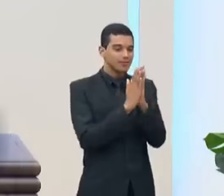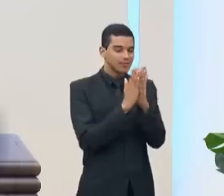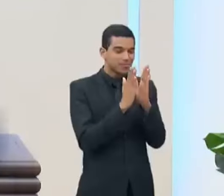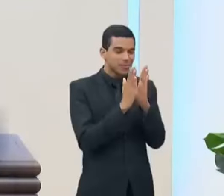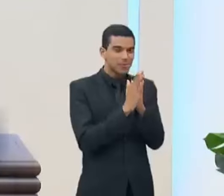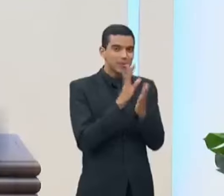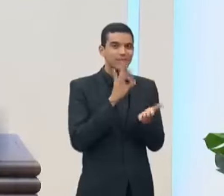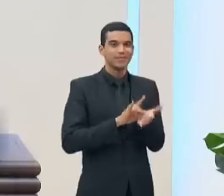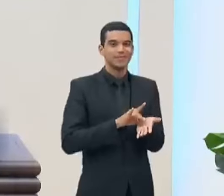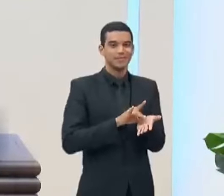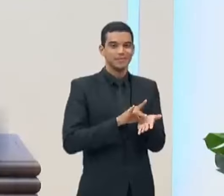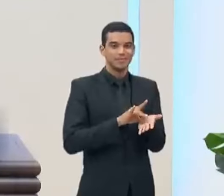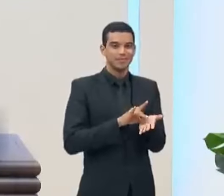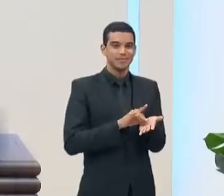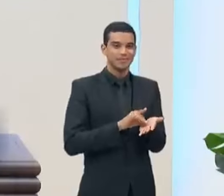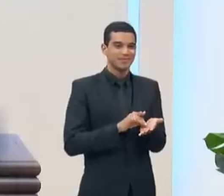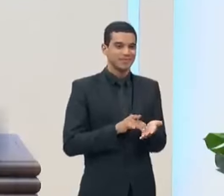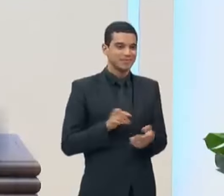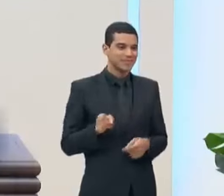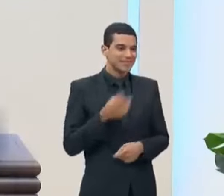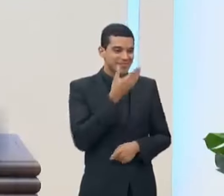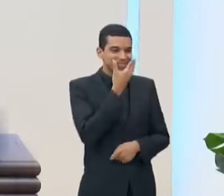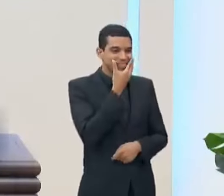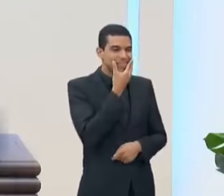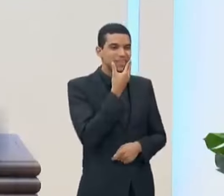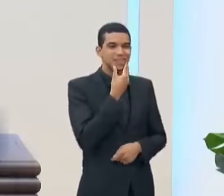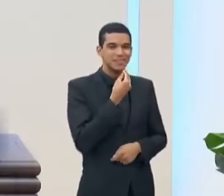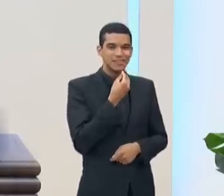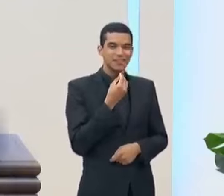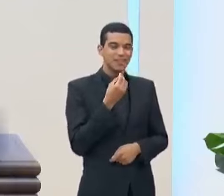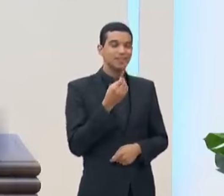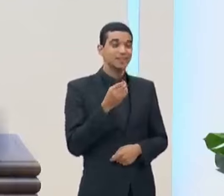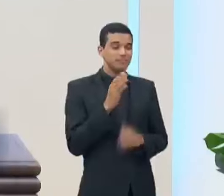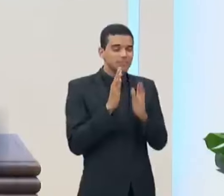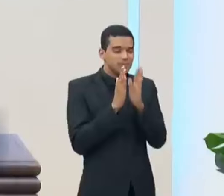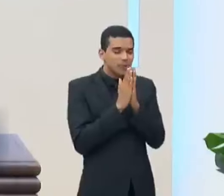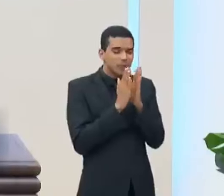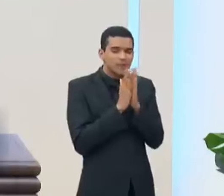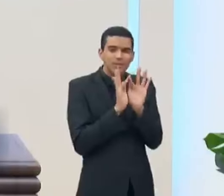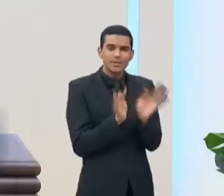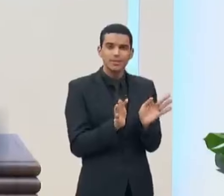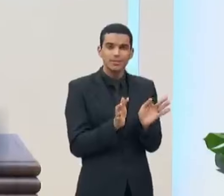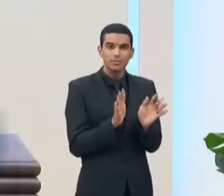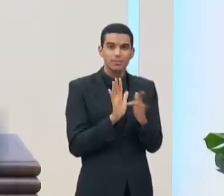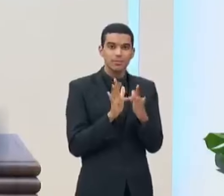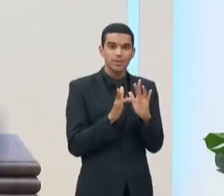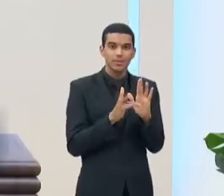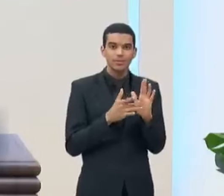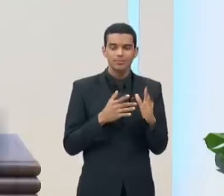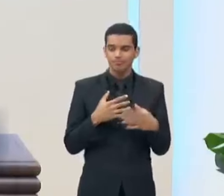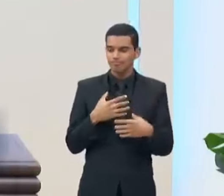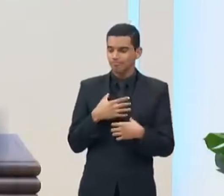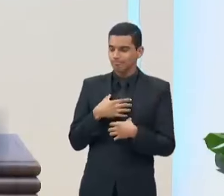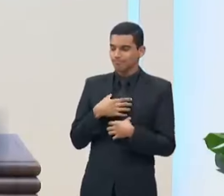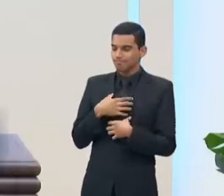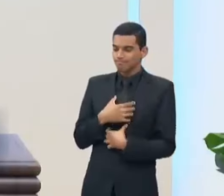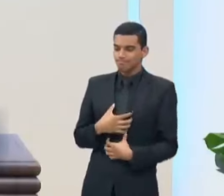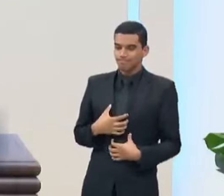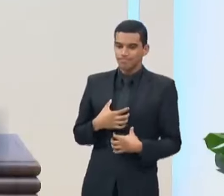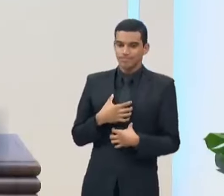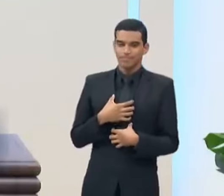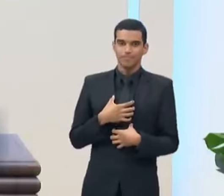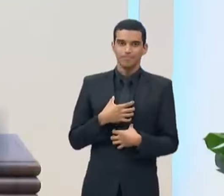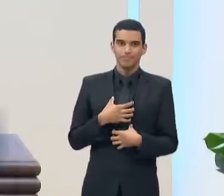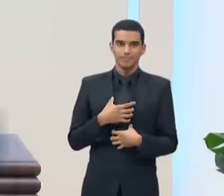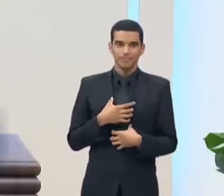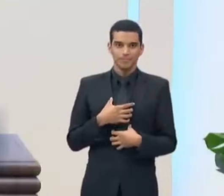Eita, que pequena oração o leproso fez, mas que mexeu com o coração de Jesus.